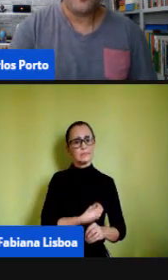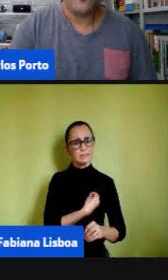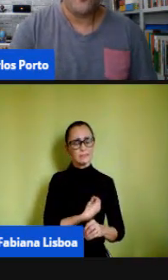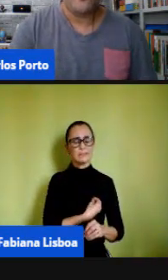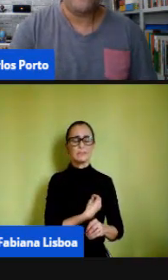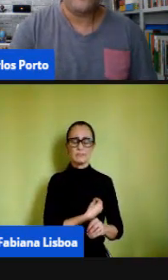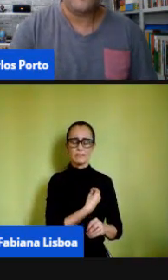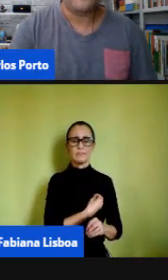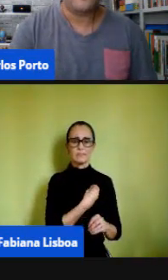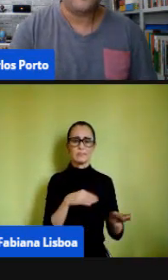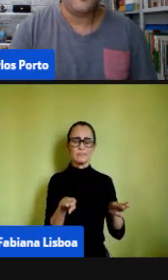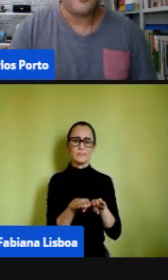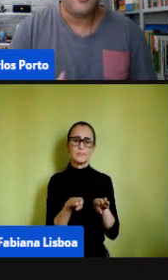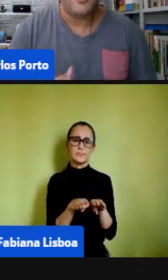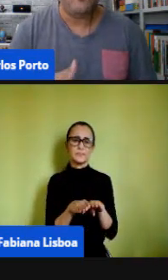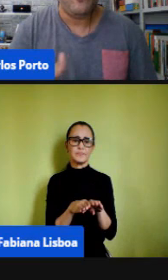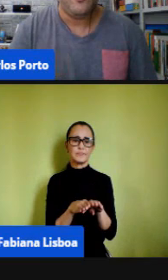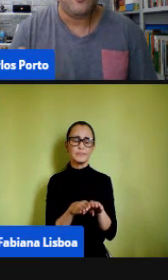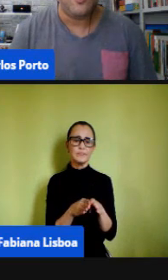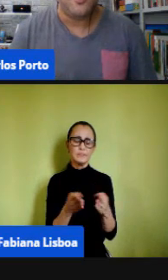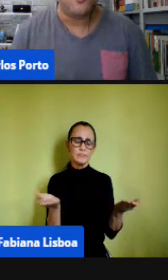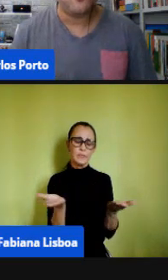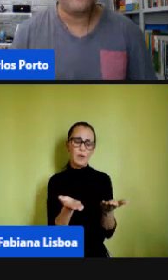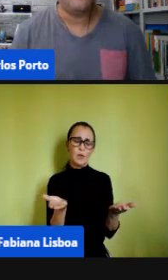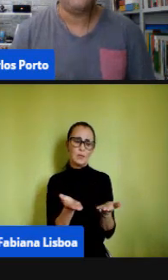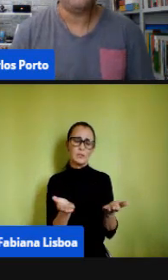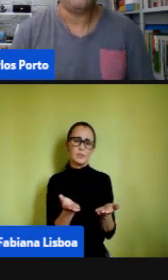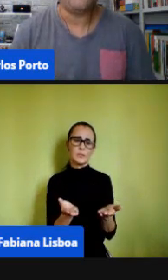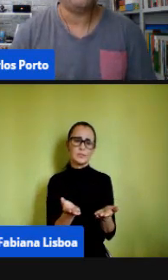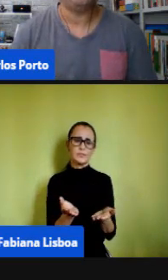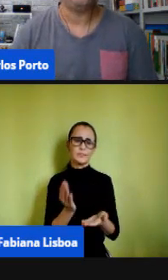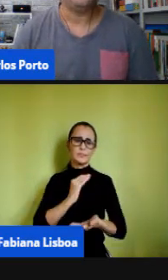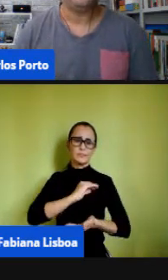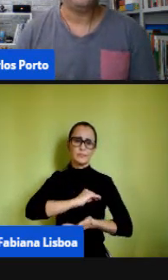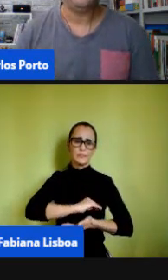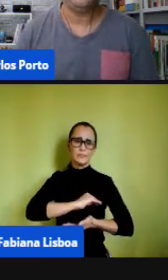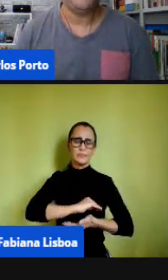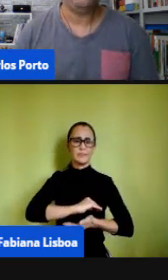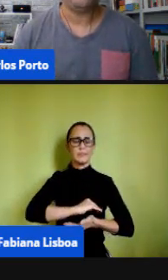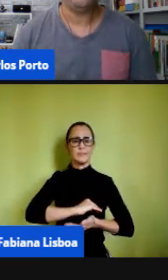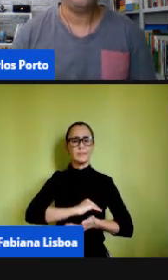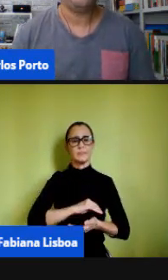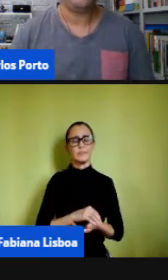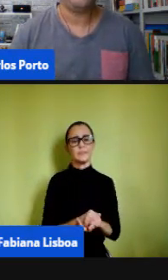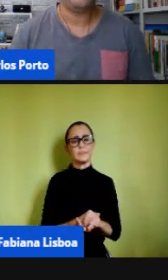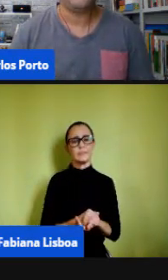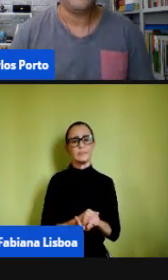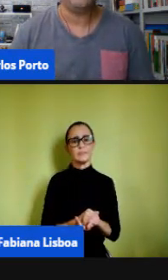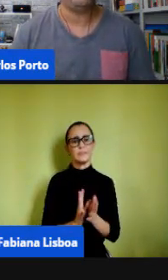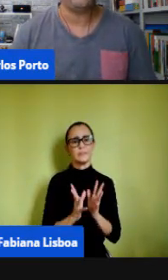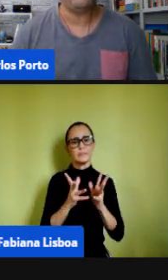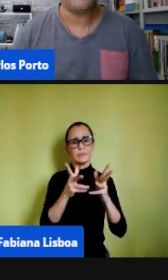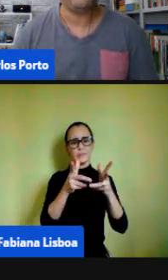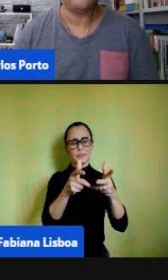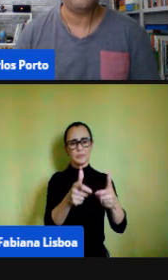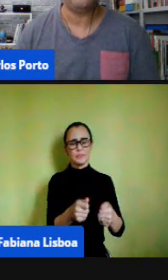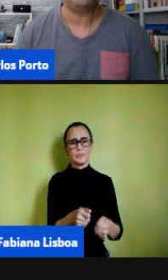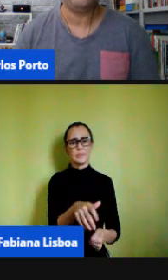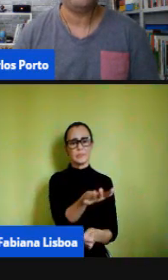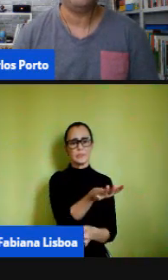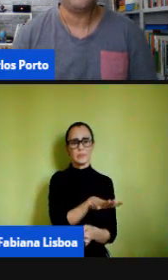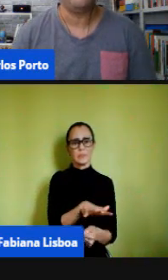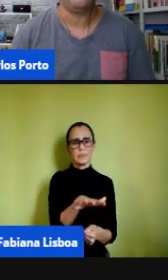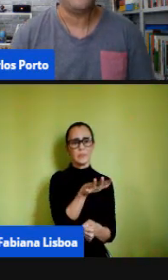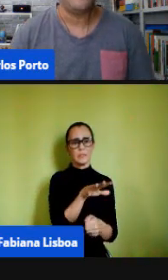que hoje, na rede de ensino municipal, e em todos os outros campos educacionais,